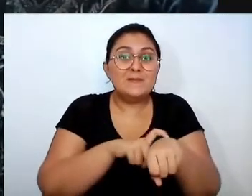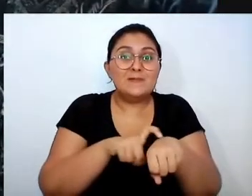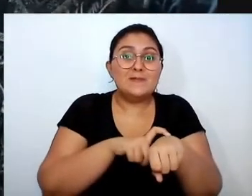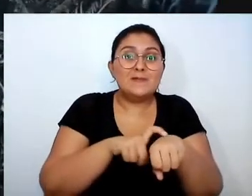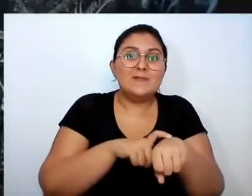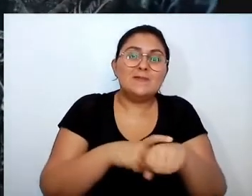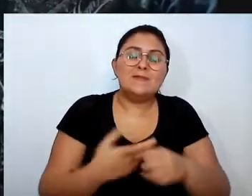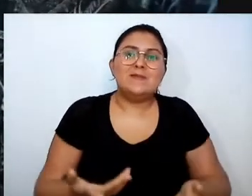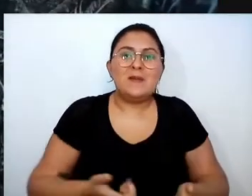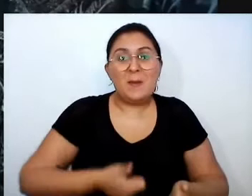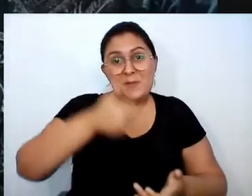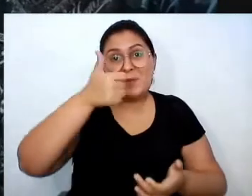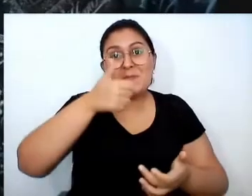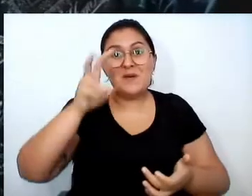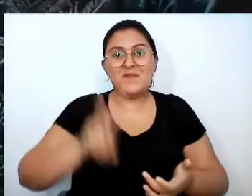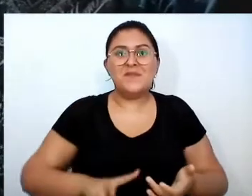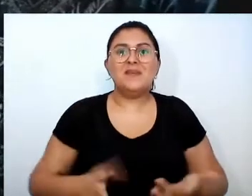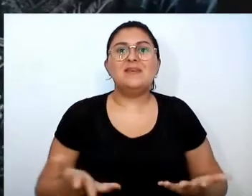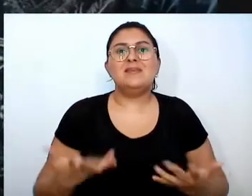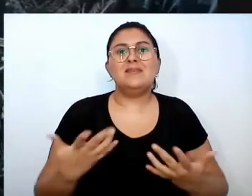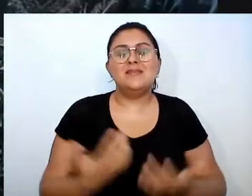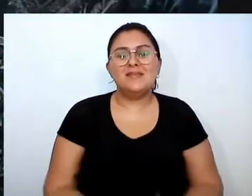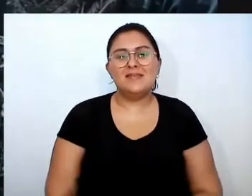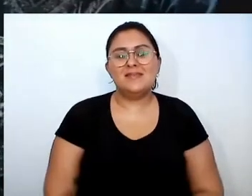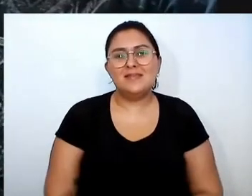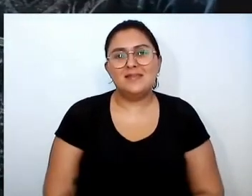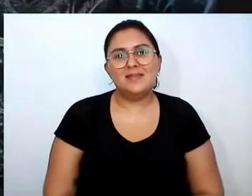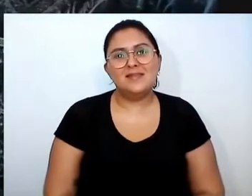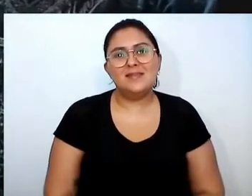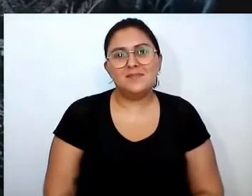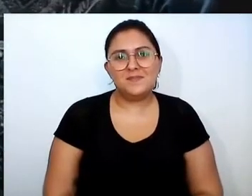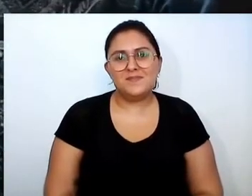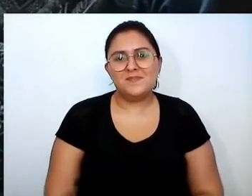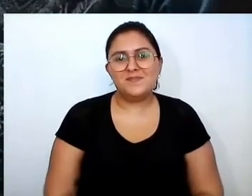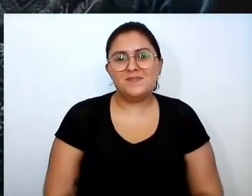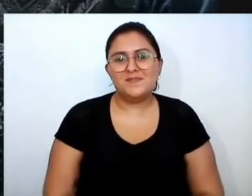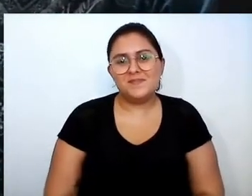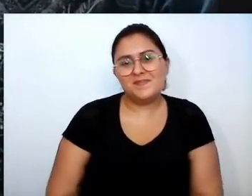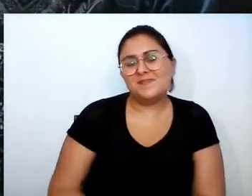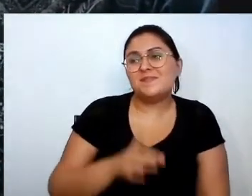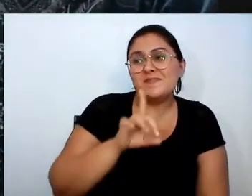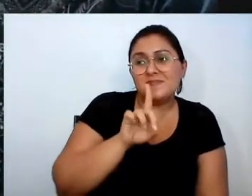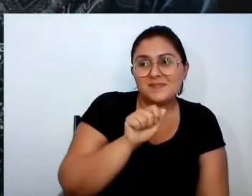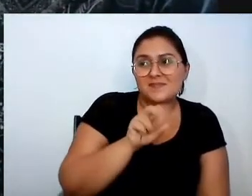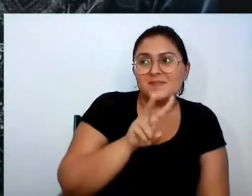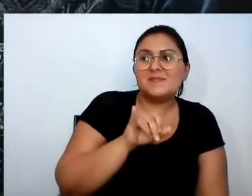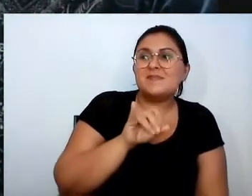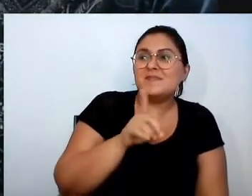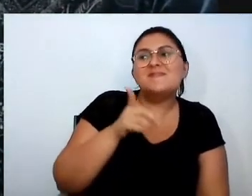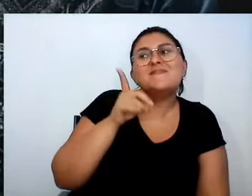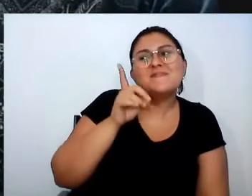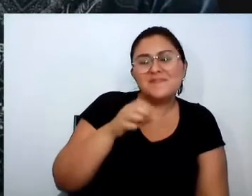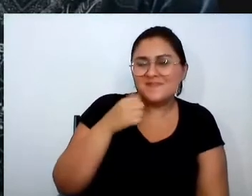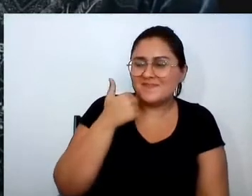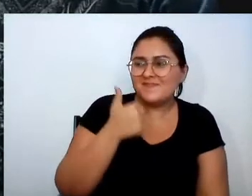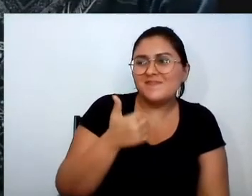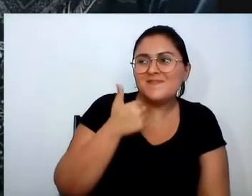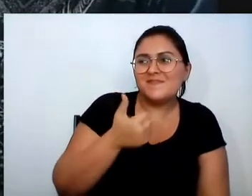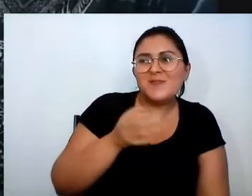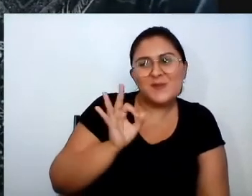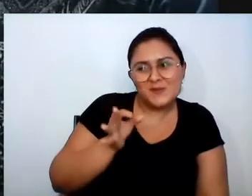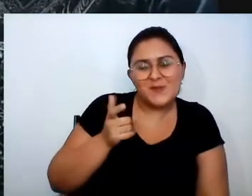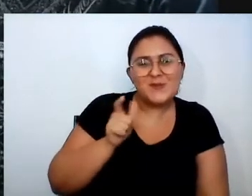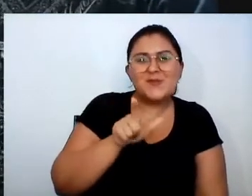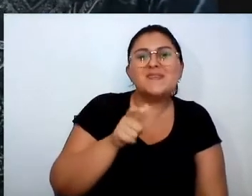patamar, né, para entrar no curso superior, Imagina, mas foi bem mas interessante. bom que deu certo, né?